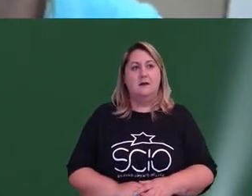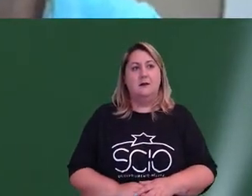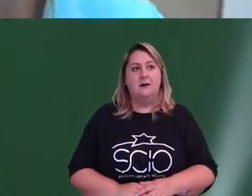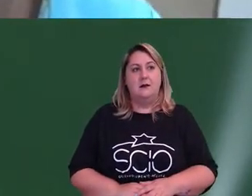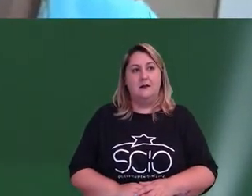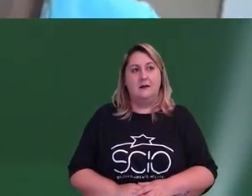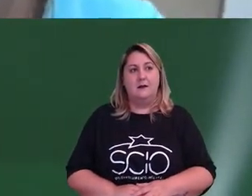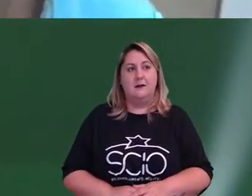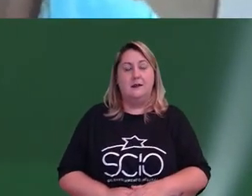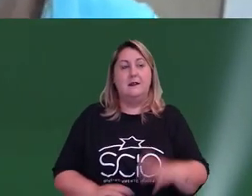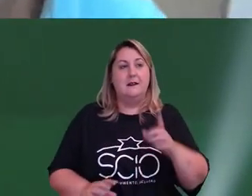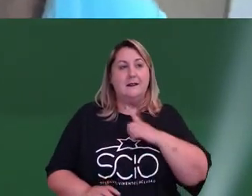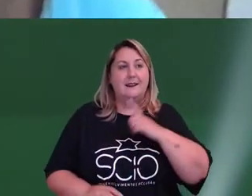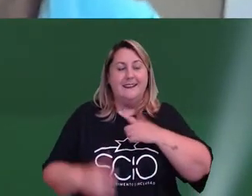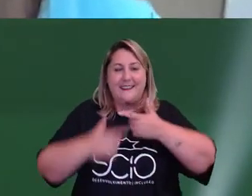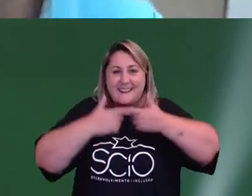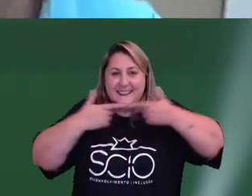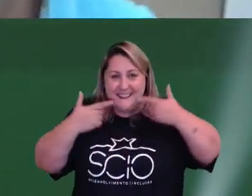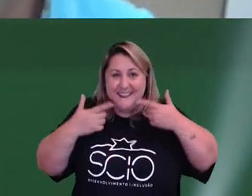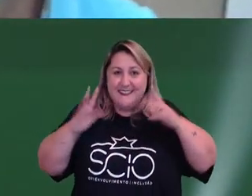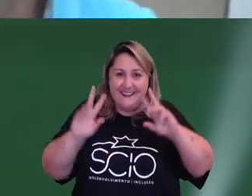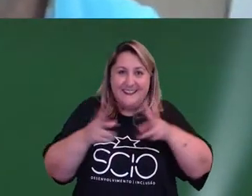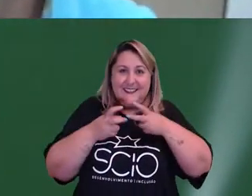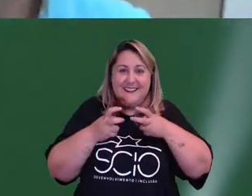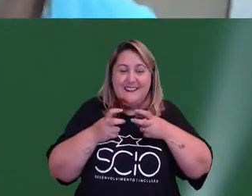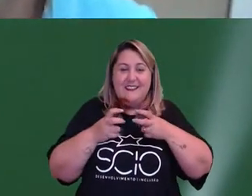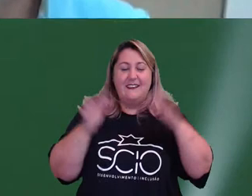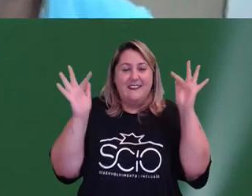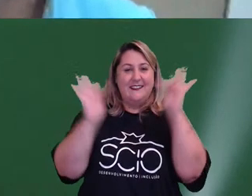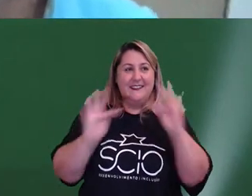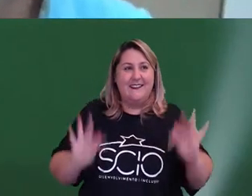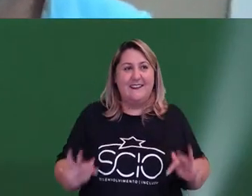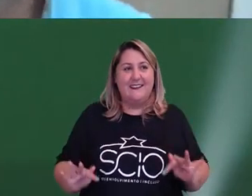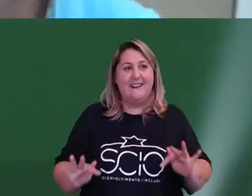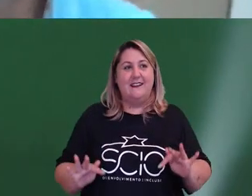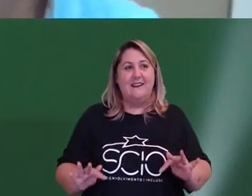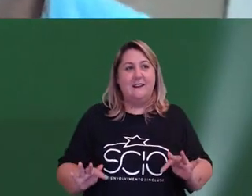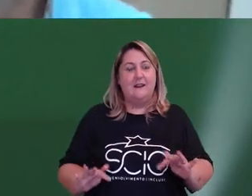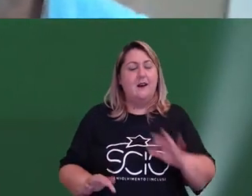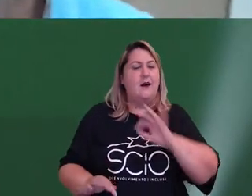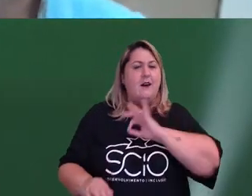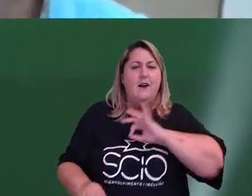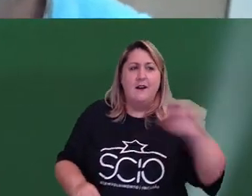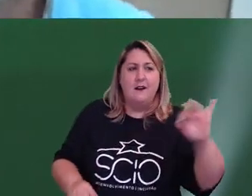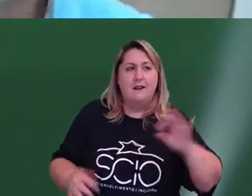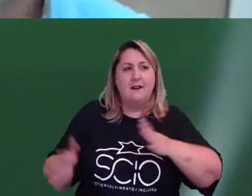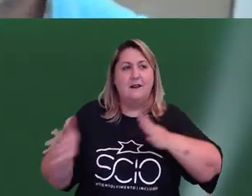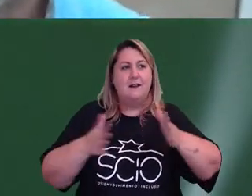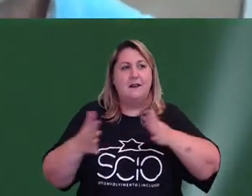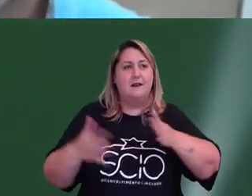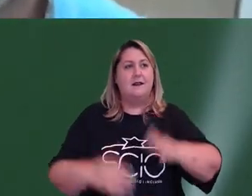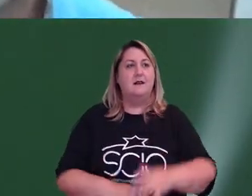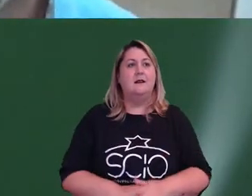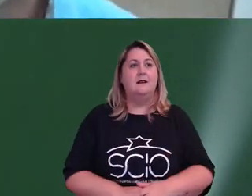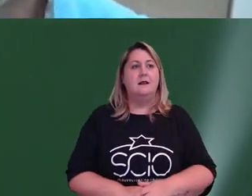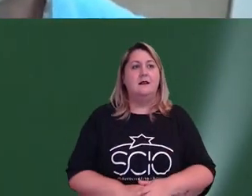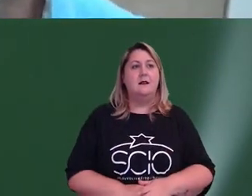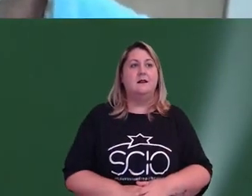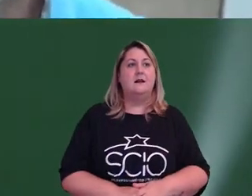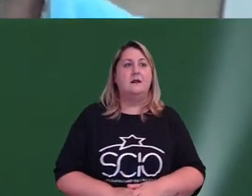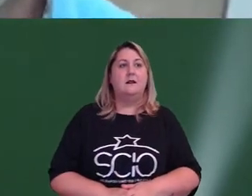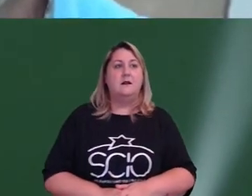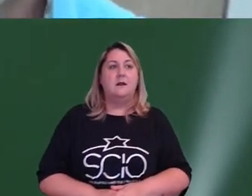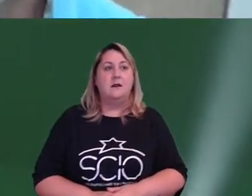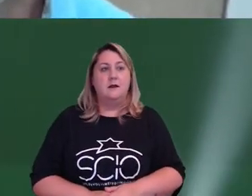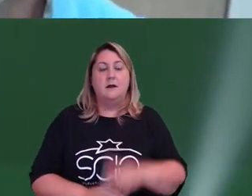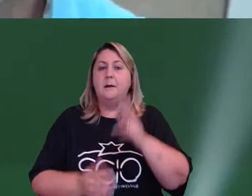Bom, já dá para ver pelo meu sorriso, né? Estou super feliz, fantástico esse momento. Apesar da